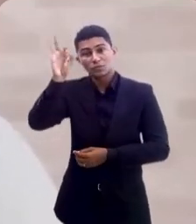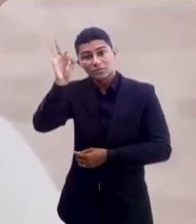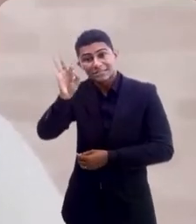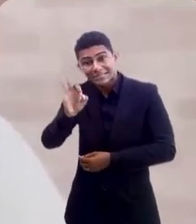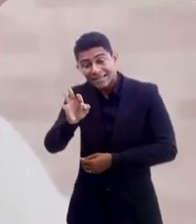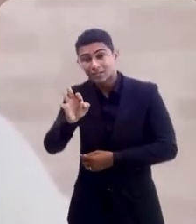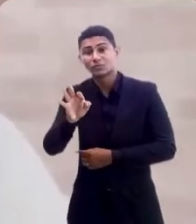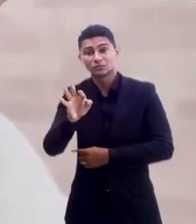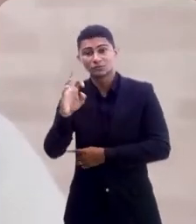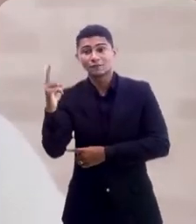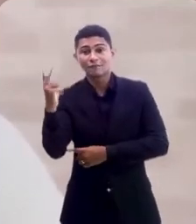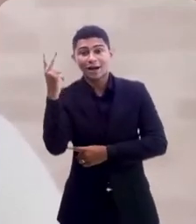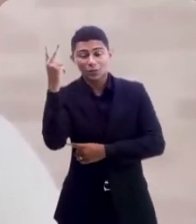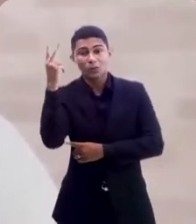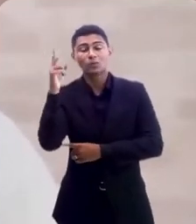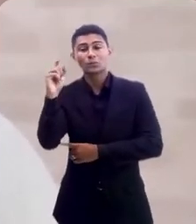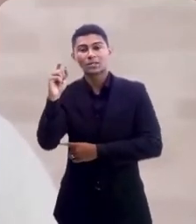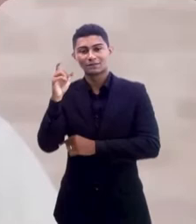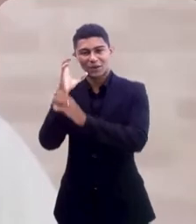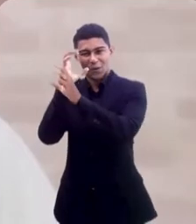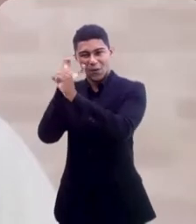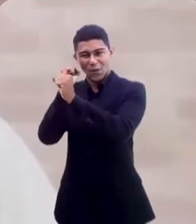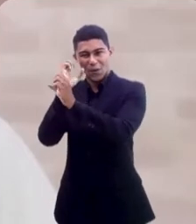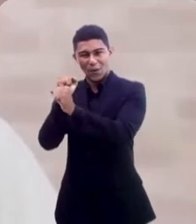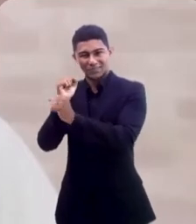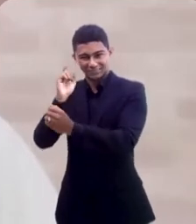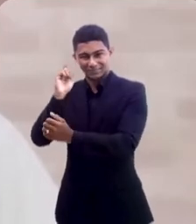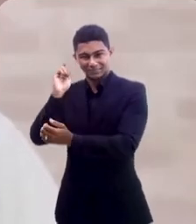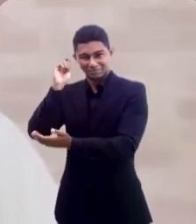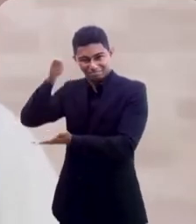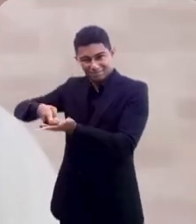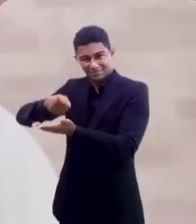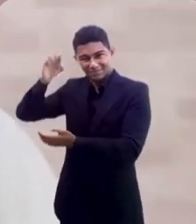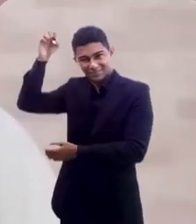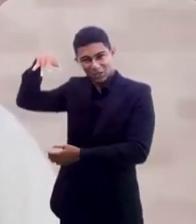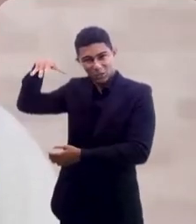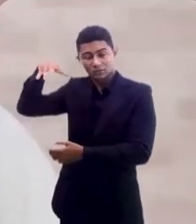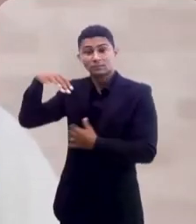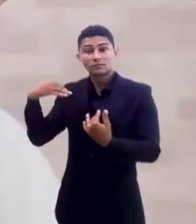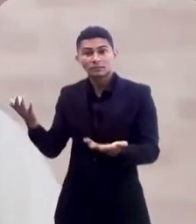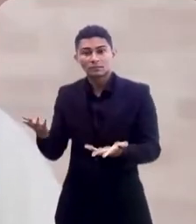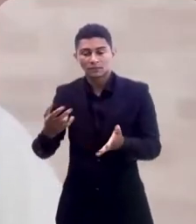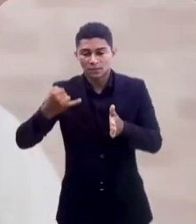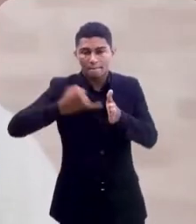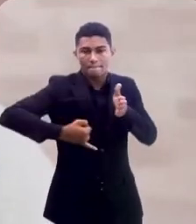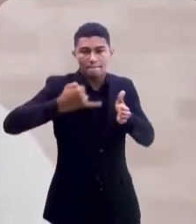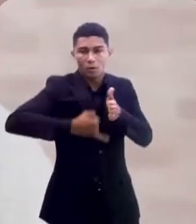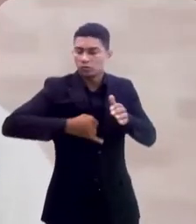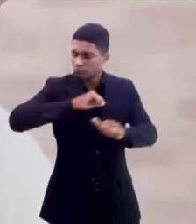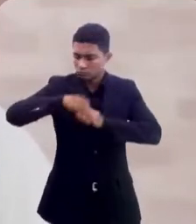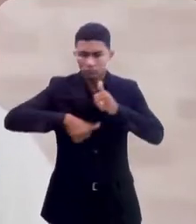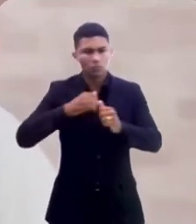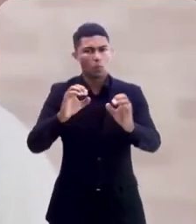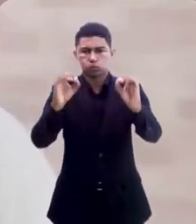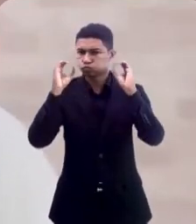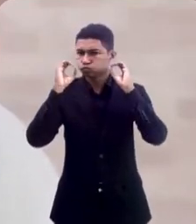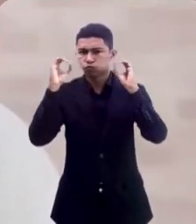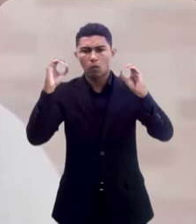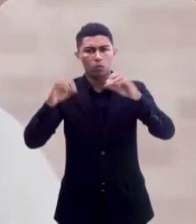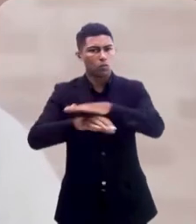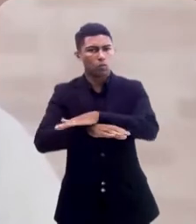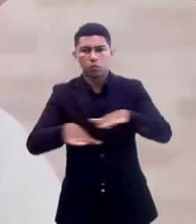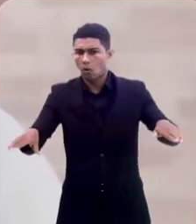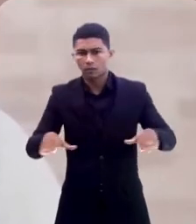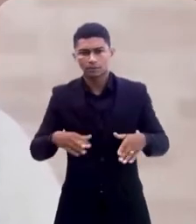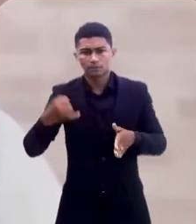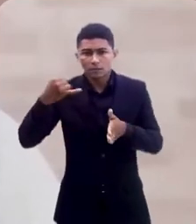32% do valor da conta de luz. Nós tivemos esse imposto zerado. Não há